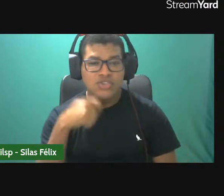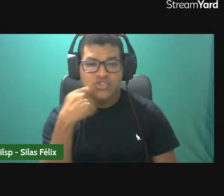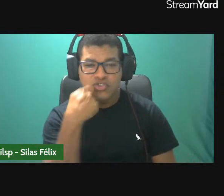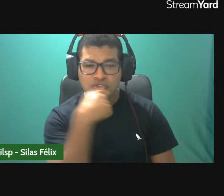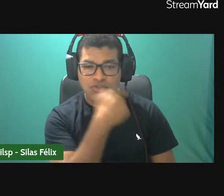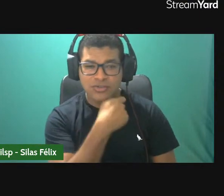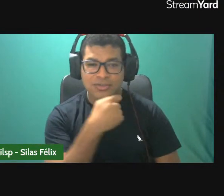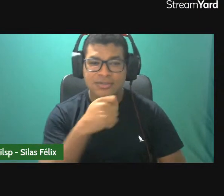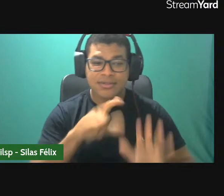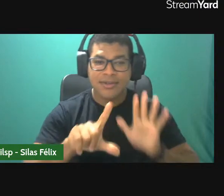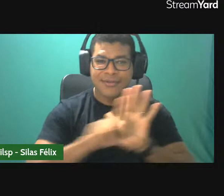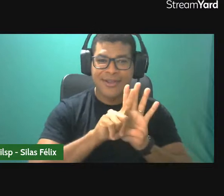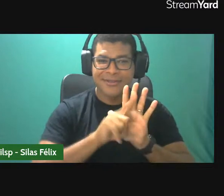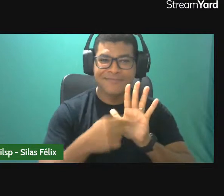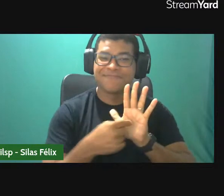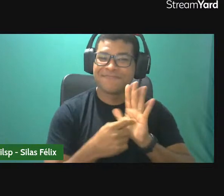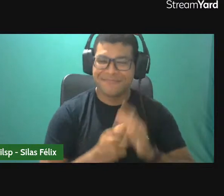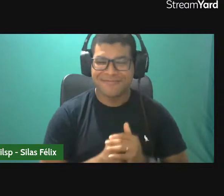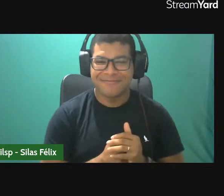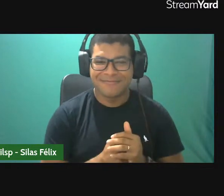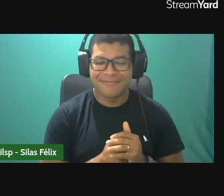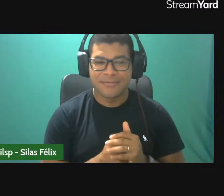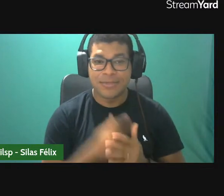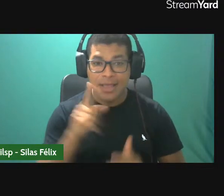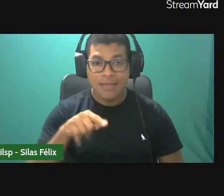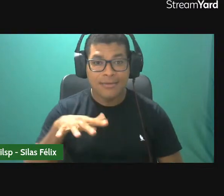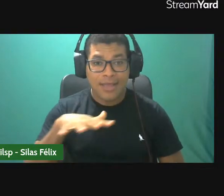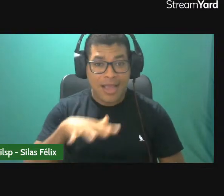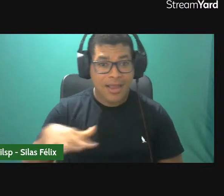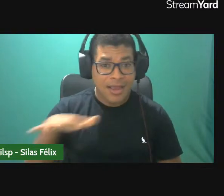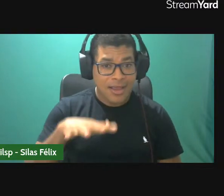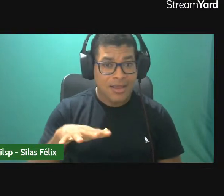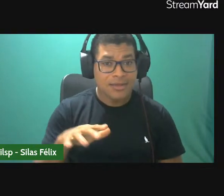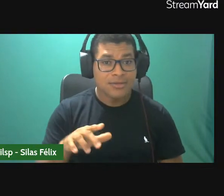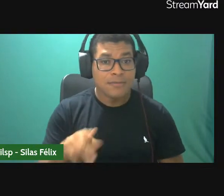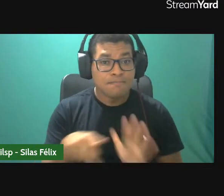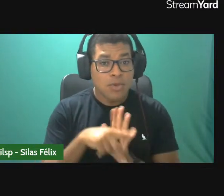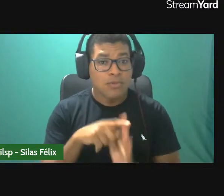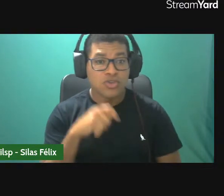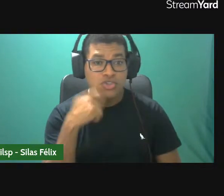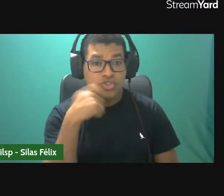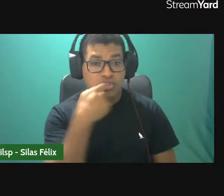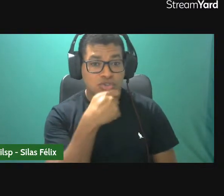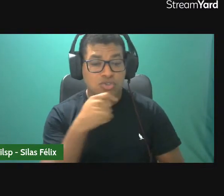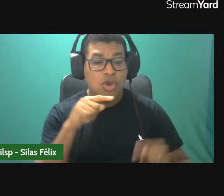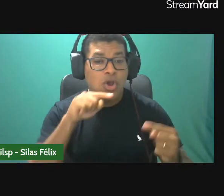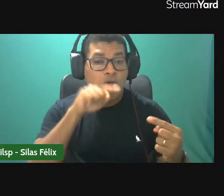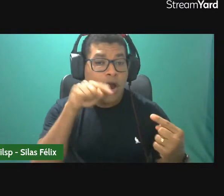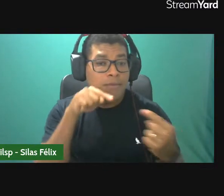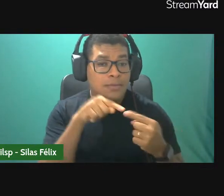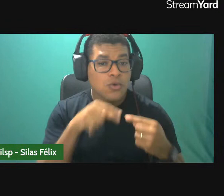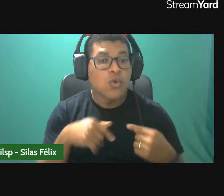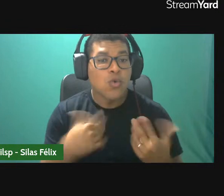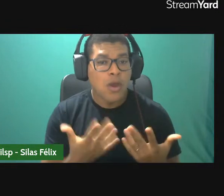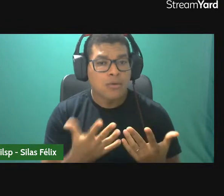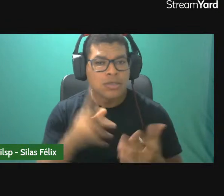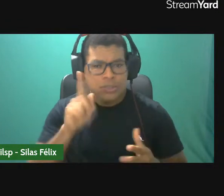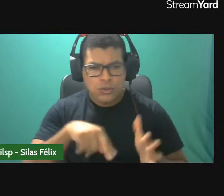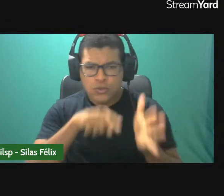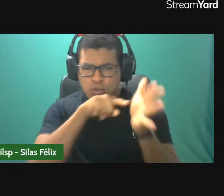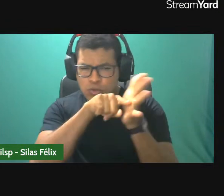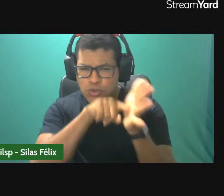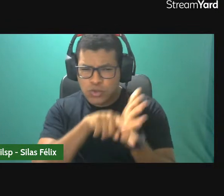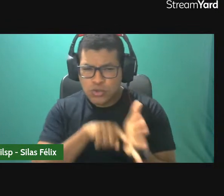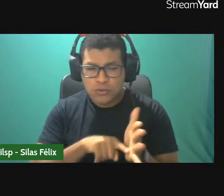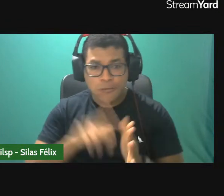legal, uma das áreas da odontologia que tem como objetivo a pesquisa de